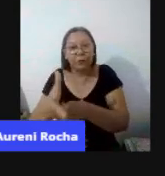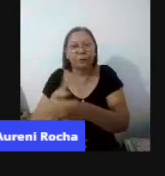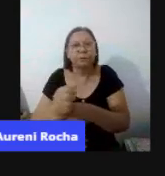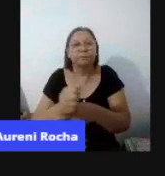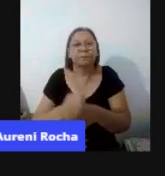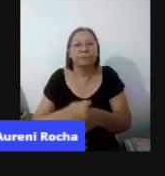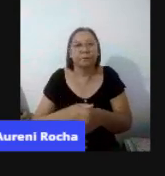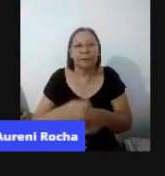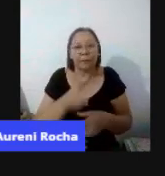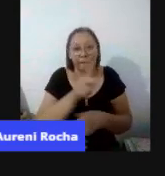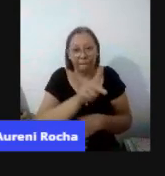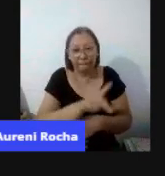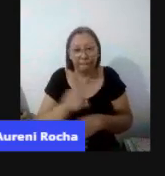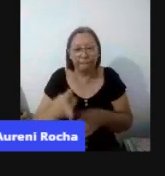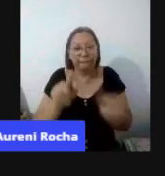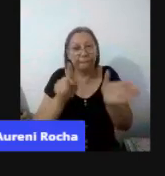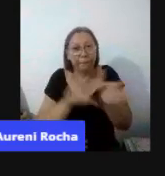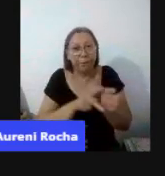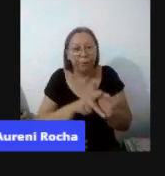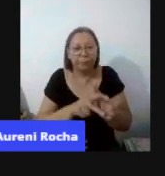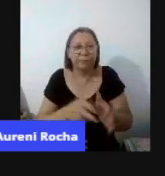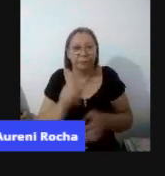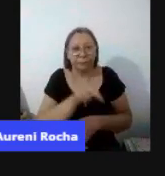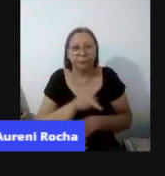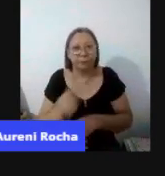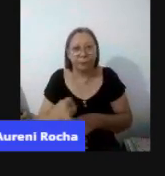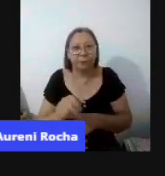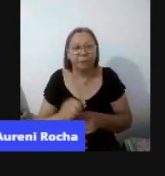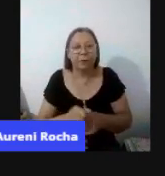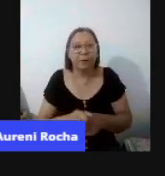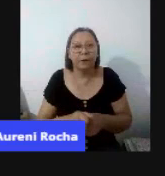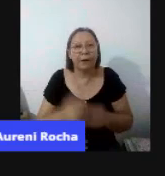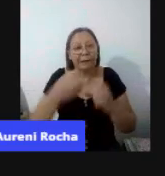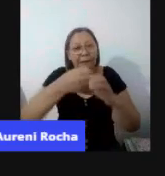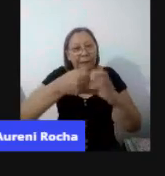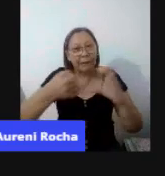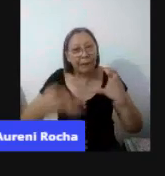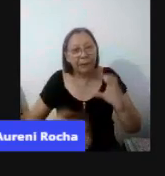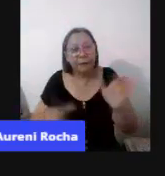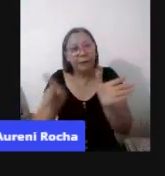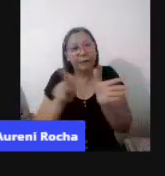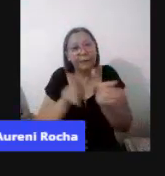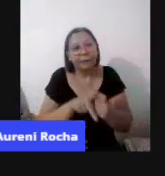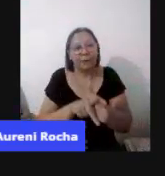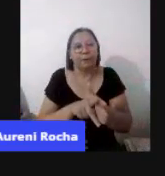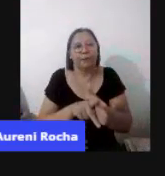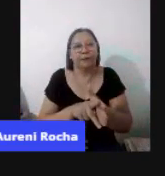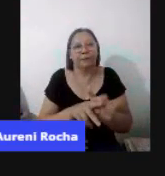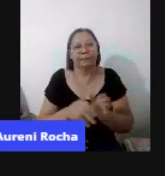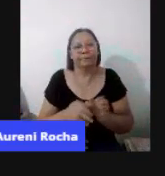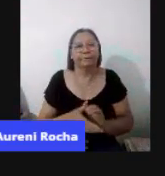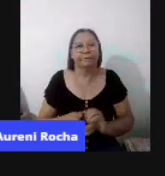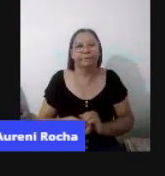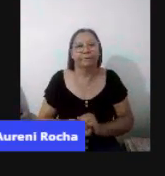essa característica de ser único, né, para a sua turma. Por favor, professor, pode passar?